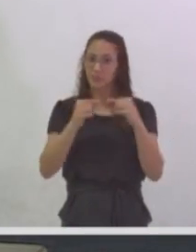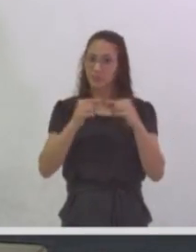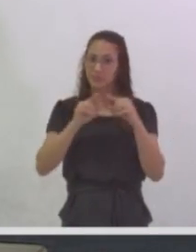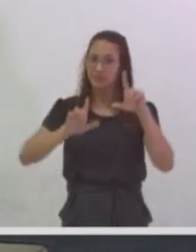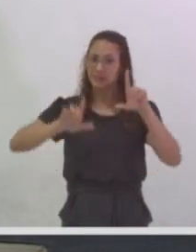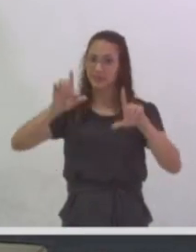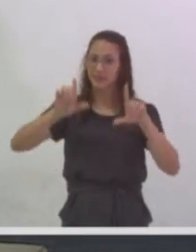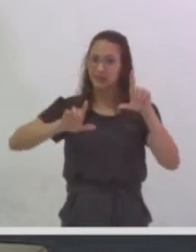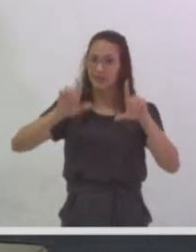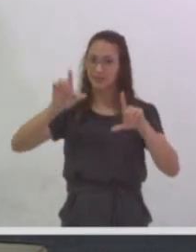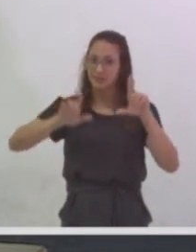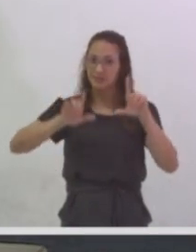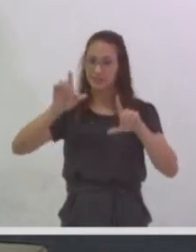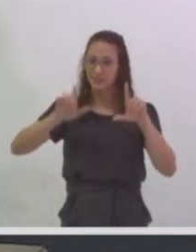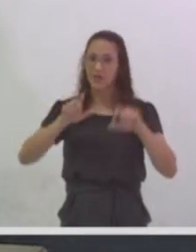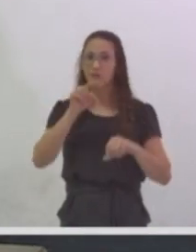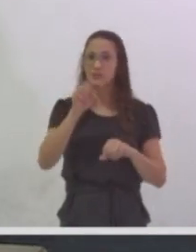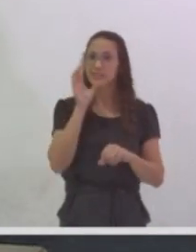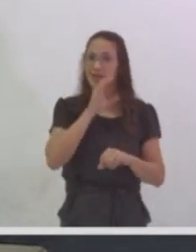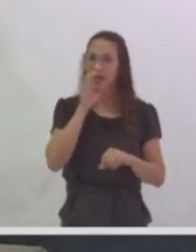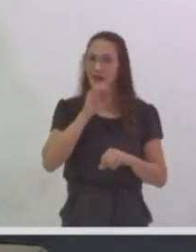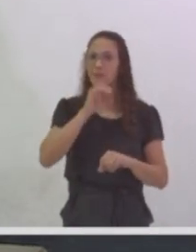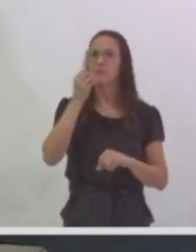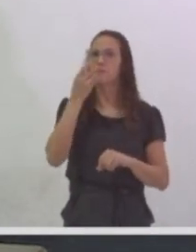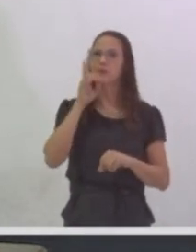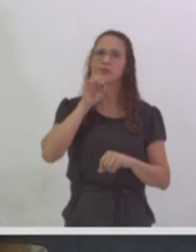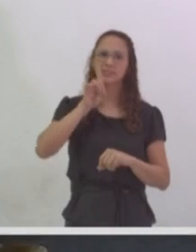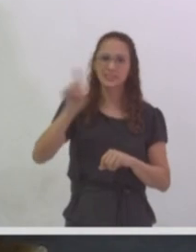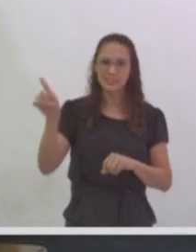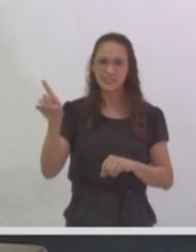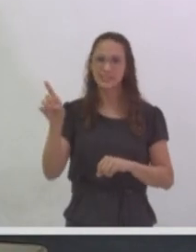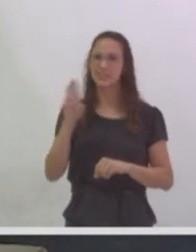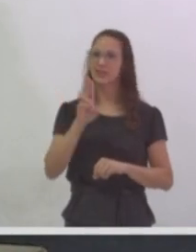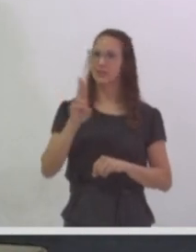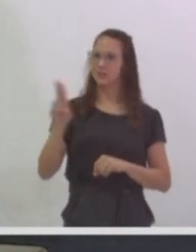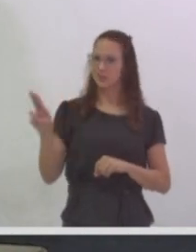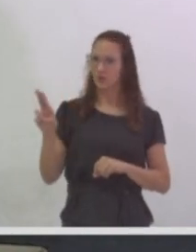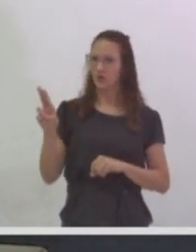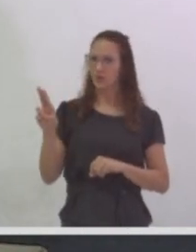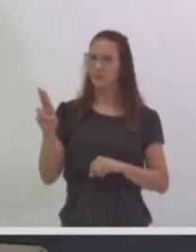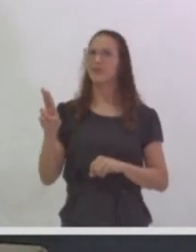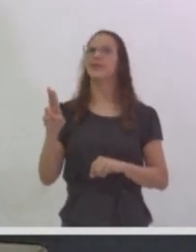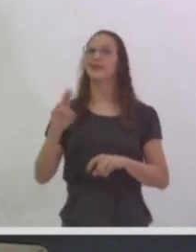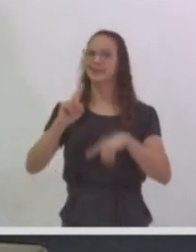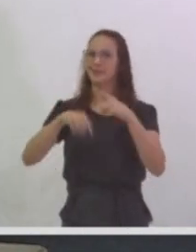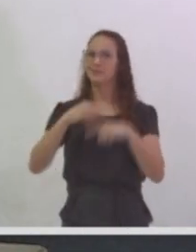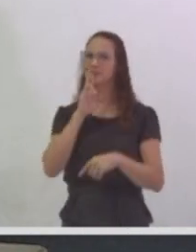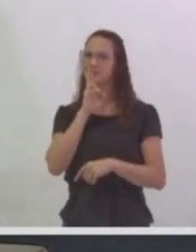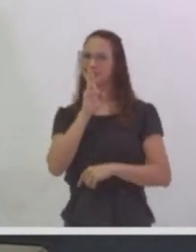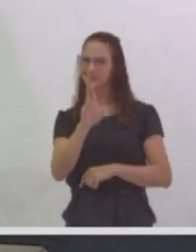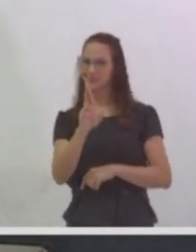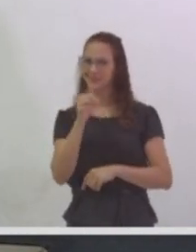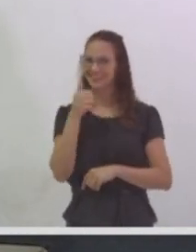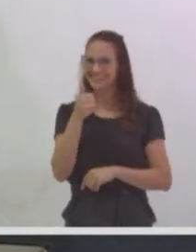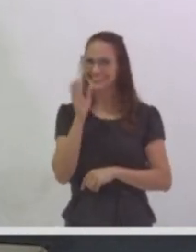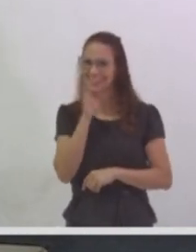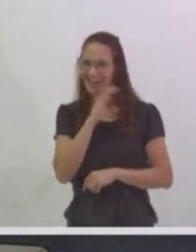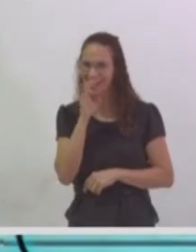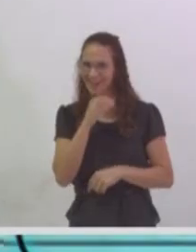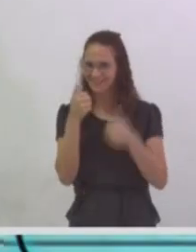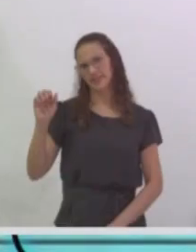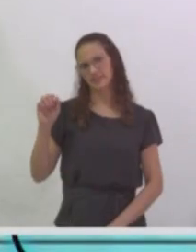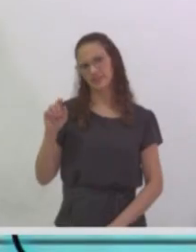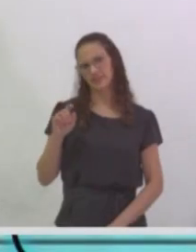dia, diga seu nome e fale a resposta. E já vai estar ajudando aqui na nossa aula, legal? Vamos ver quem está na nossa aula de hoje.